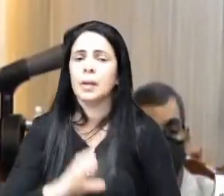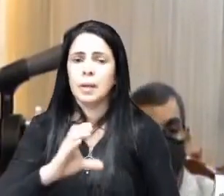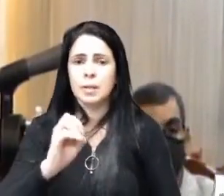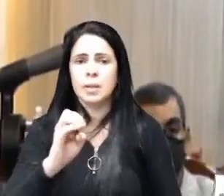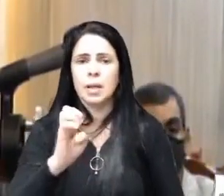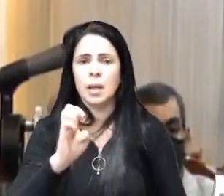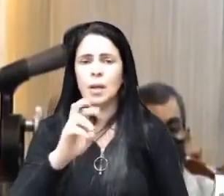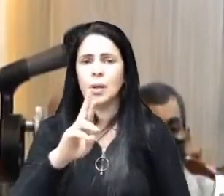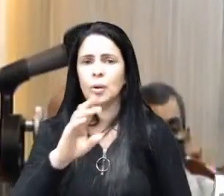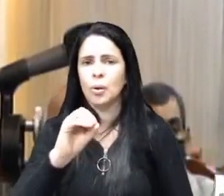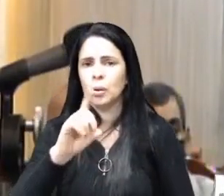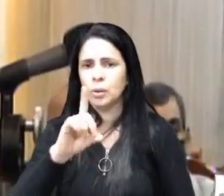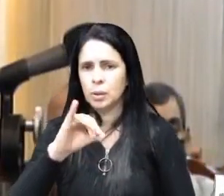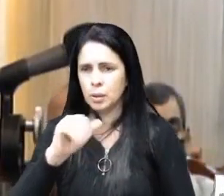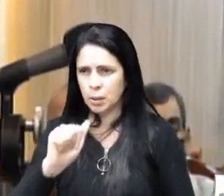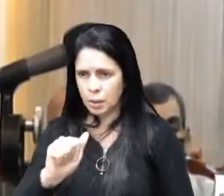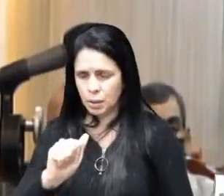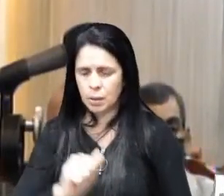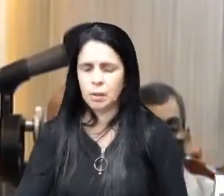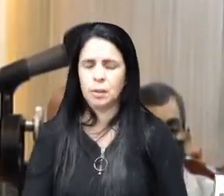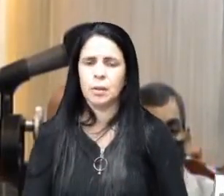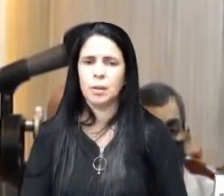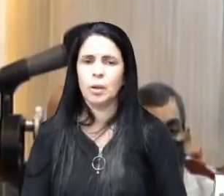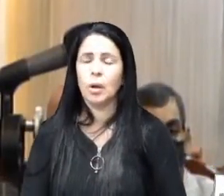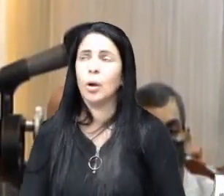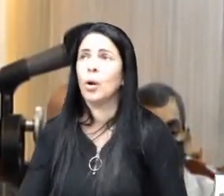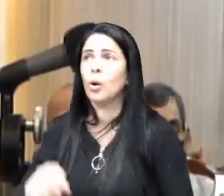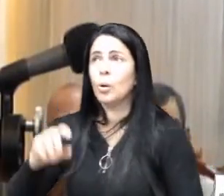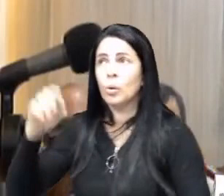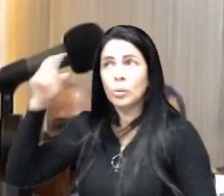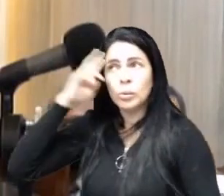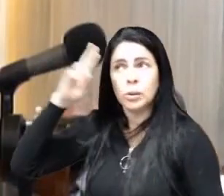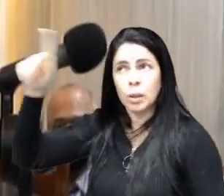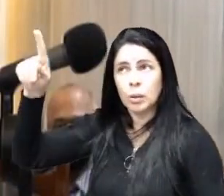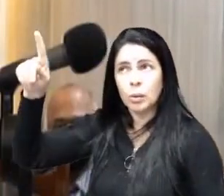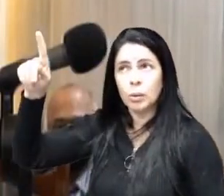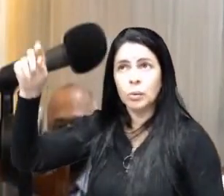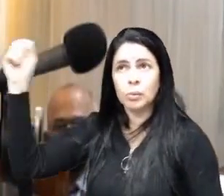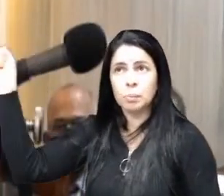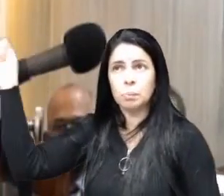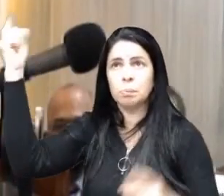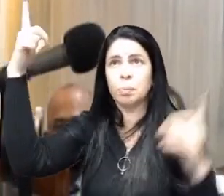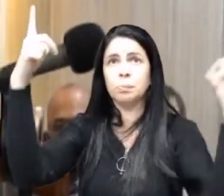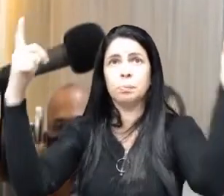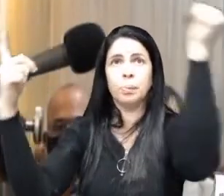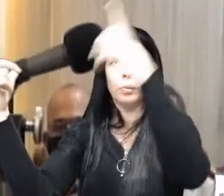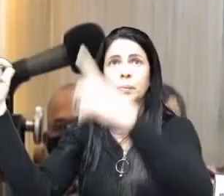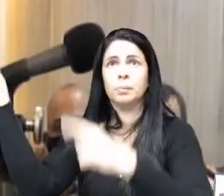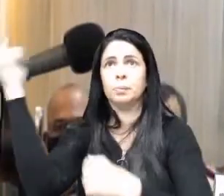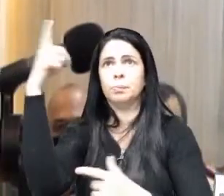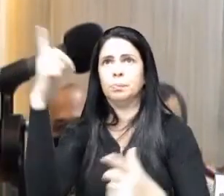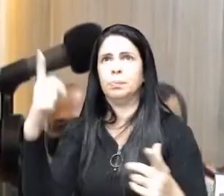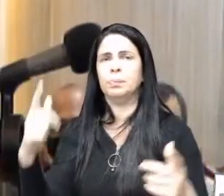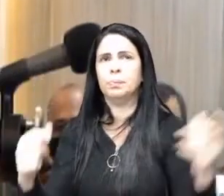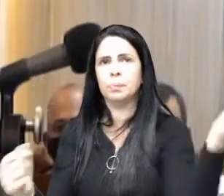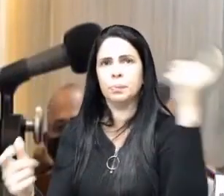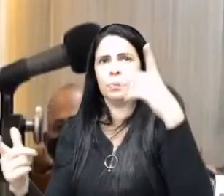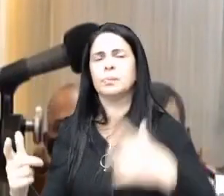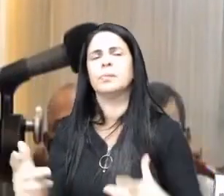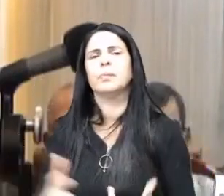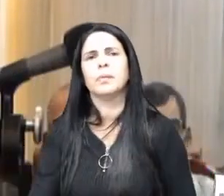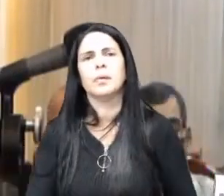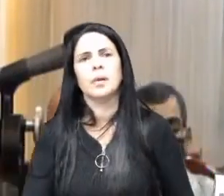serôdia. O Senhor que faz o relâmpago lhe dará chuveiro